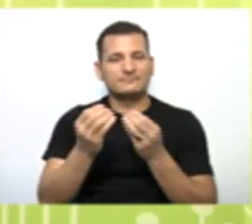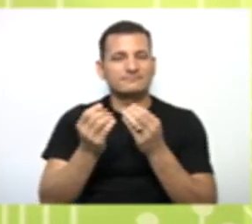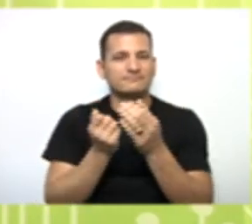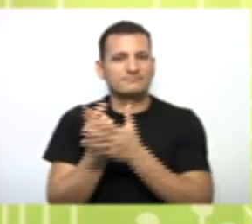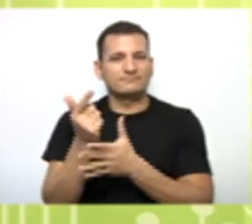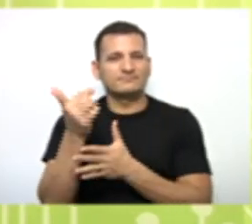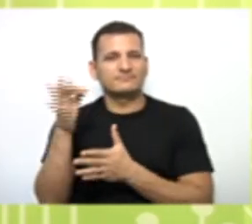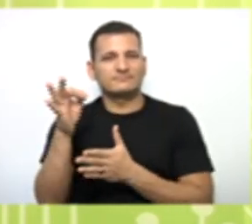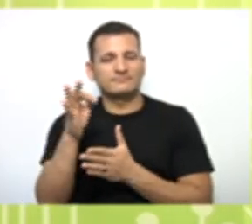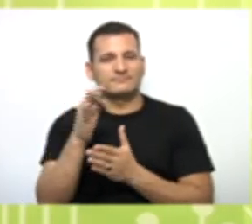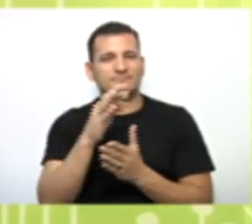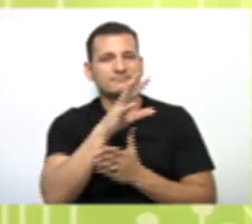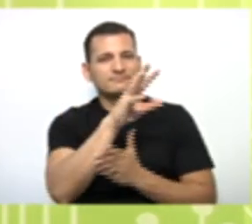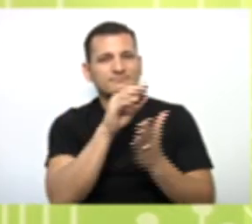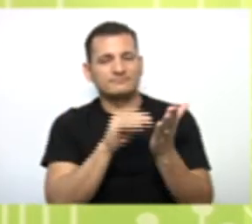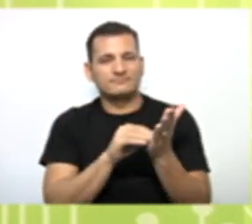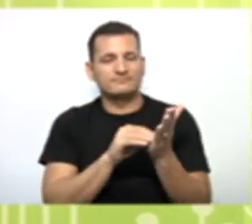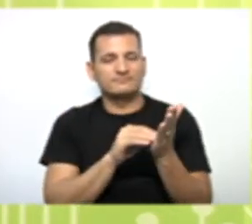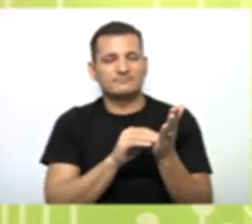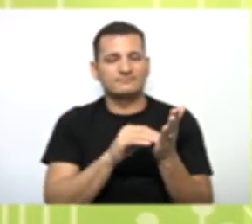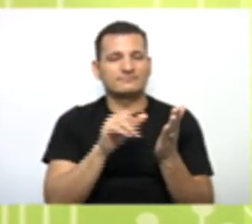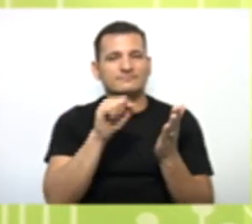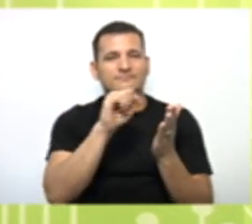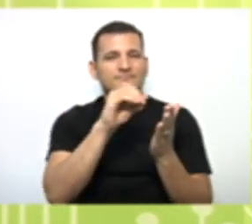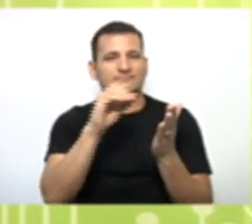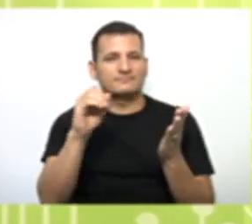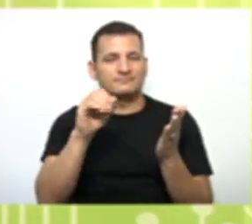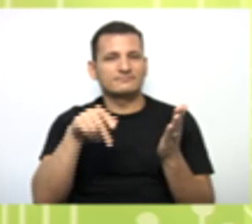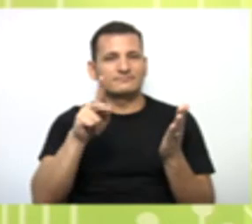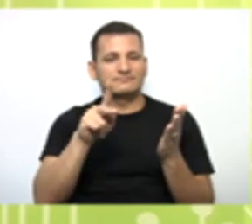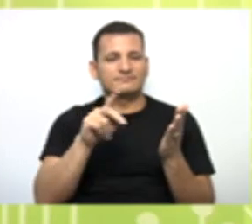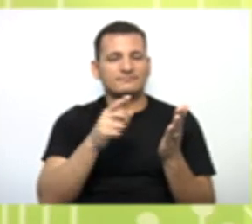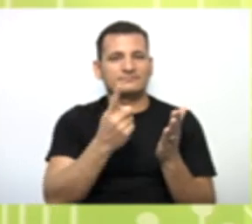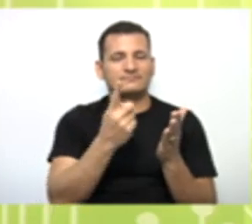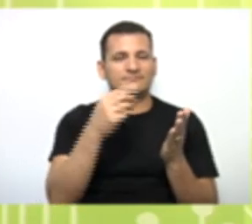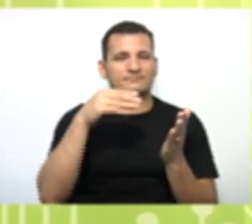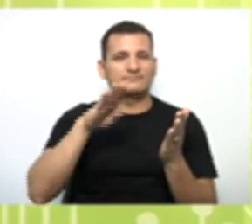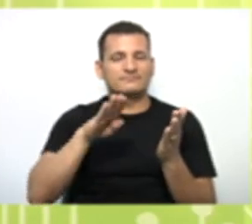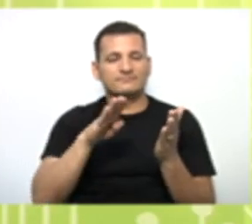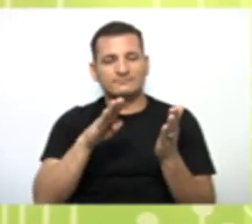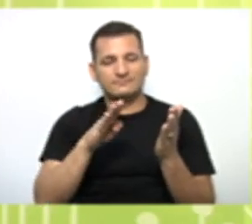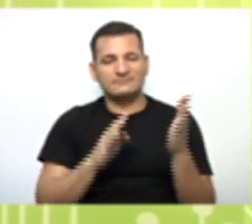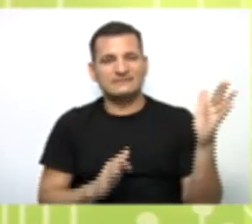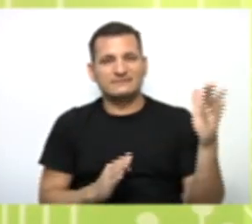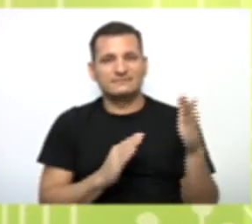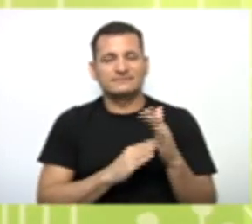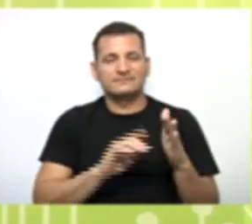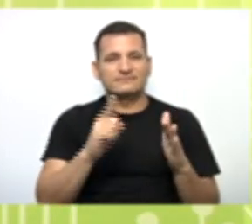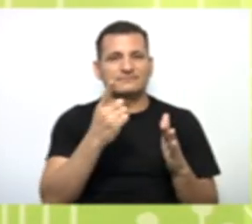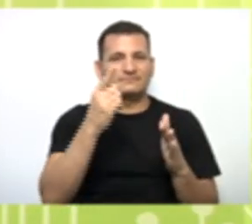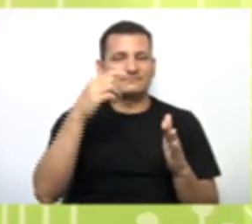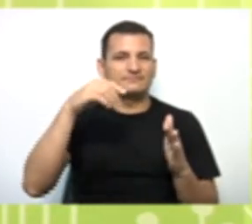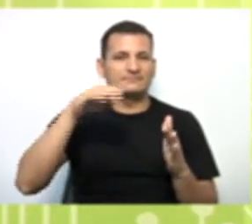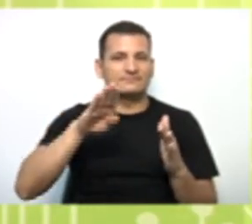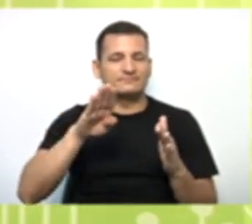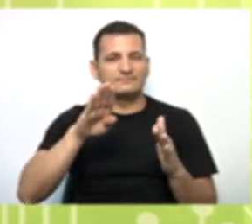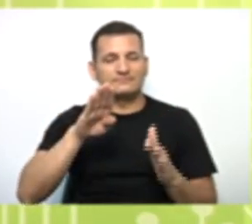comprar 10, mas estou fazendo download de 800K, 1 mega, no máximo de 1